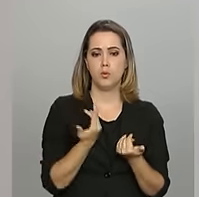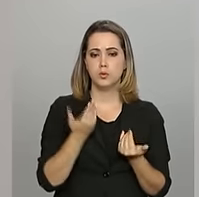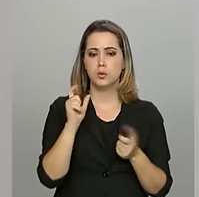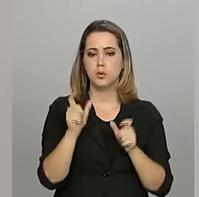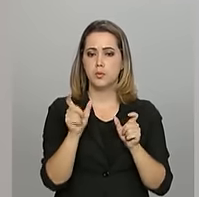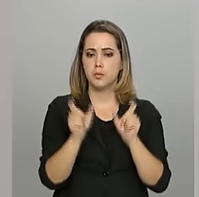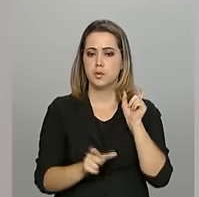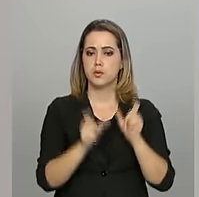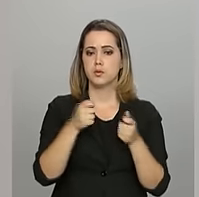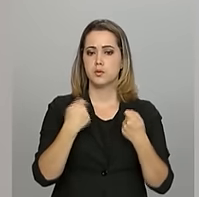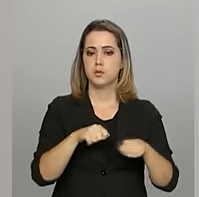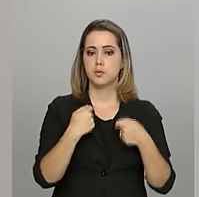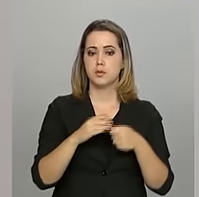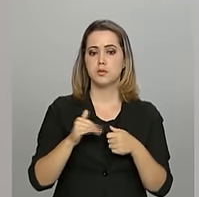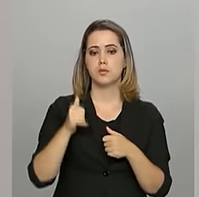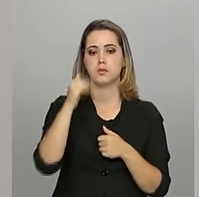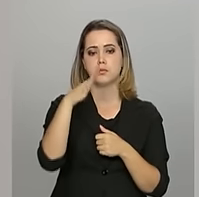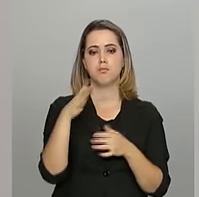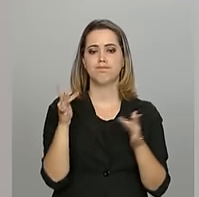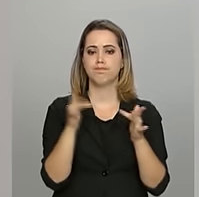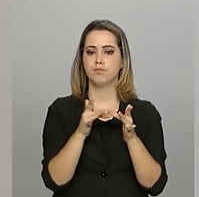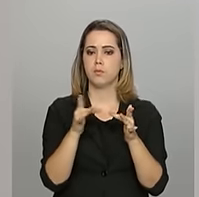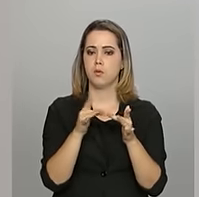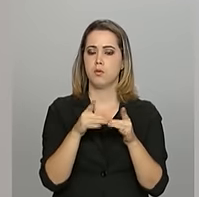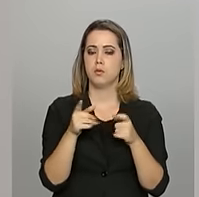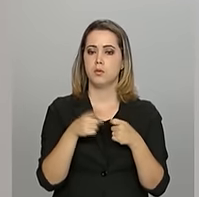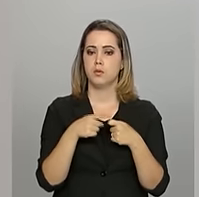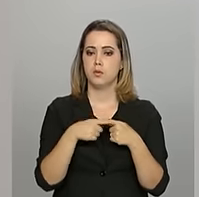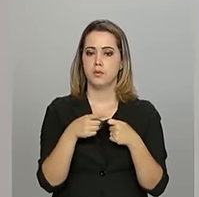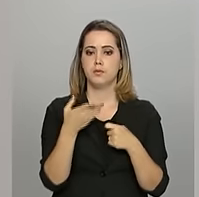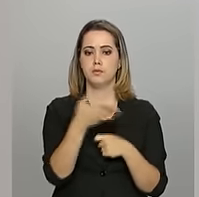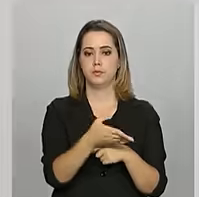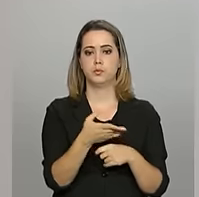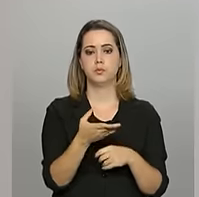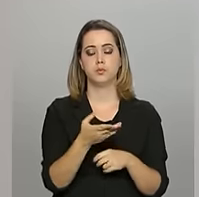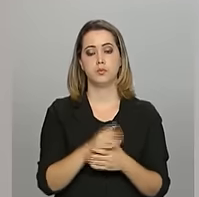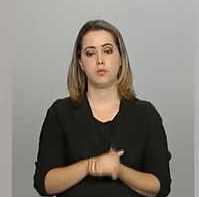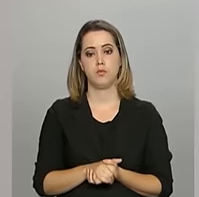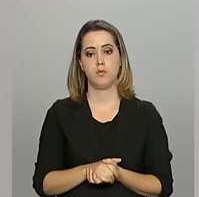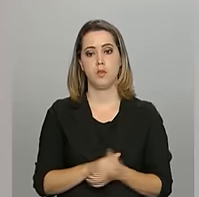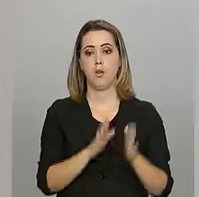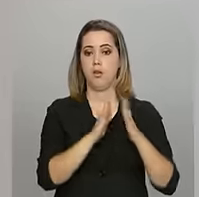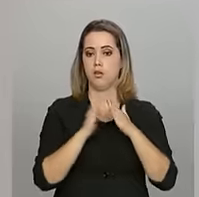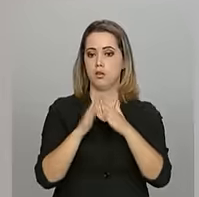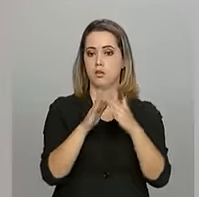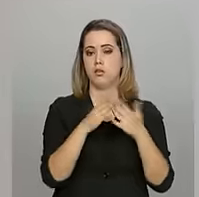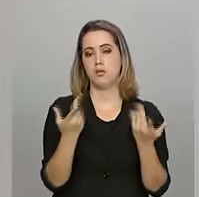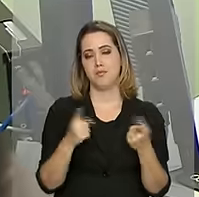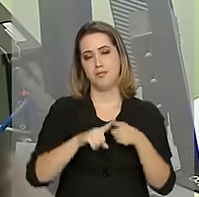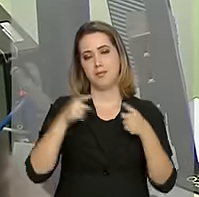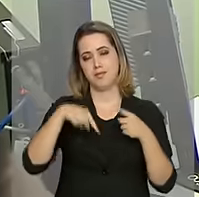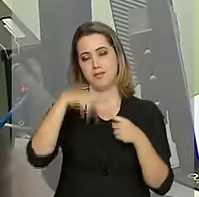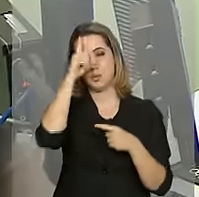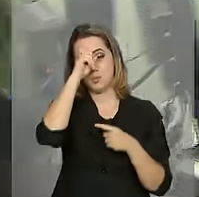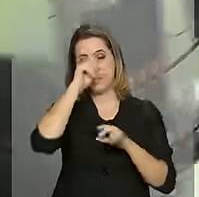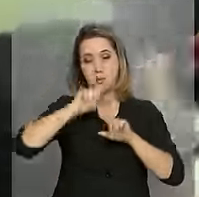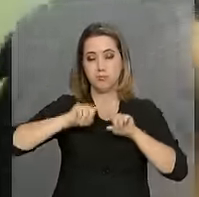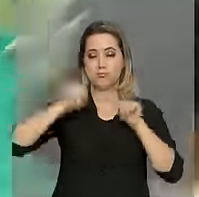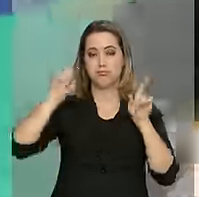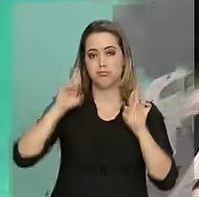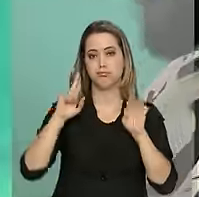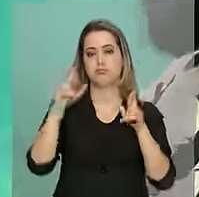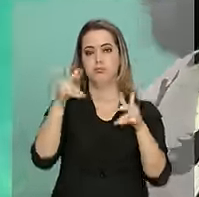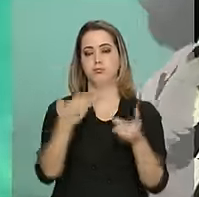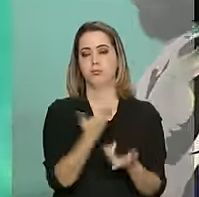precisa mais de contato com o médico e a gente vai atrás desses pacientes em suas residências. Isso não acontece tanto na clínica médica. O novo edital do